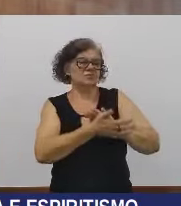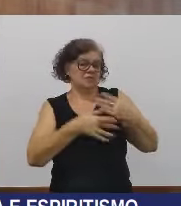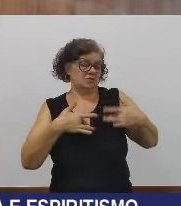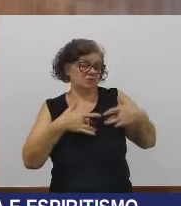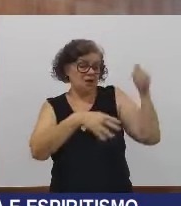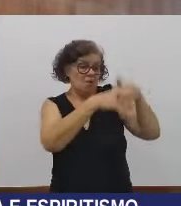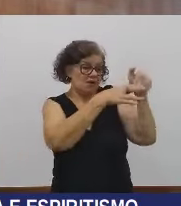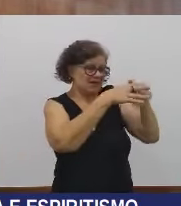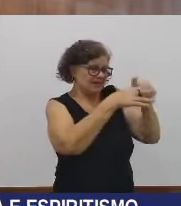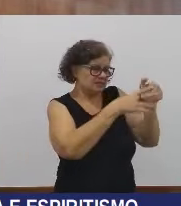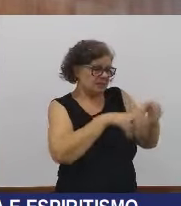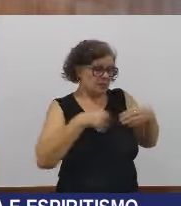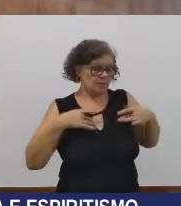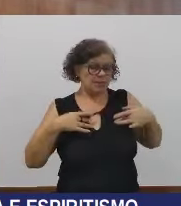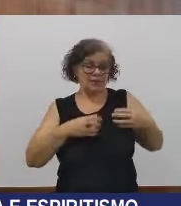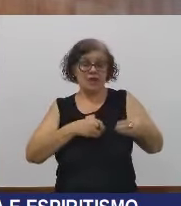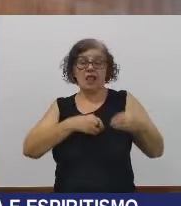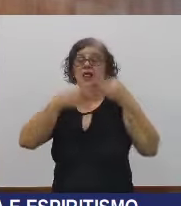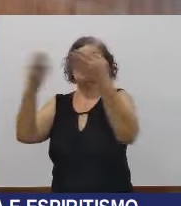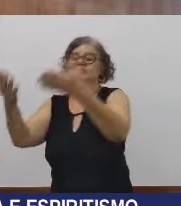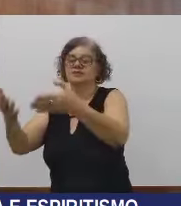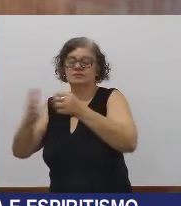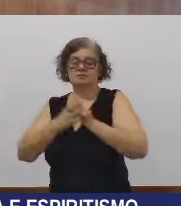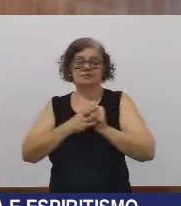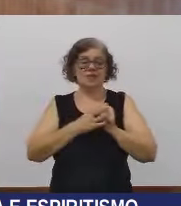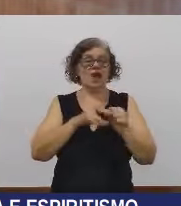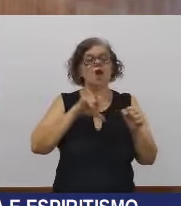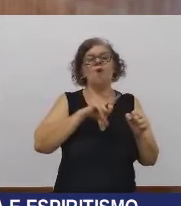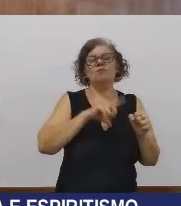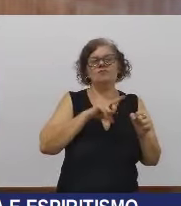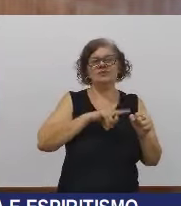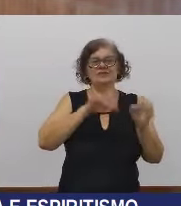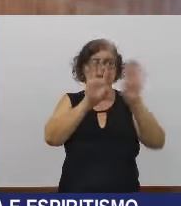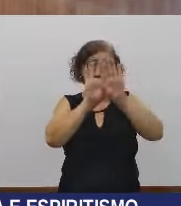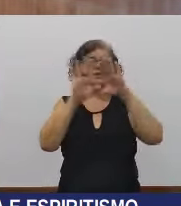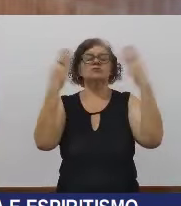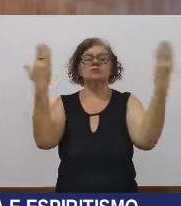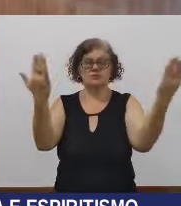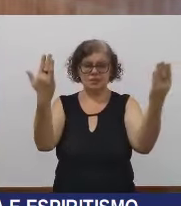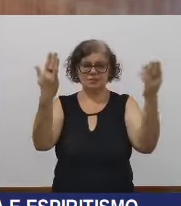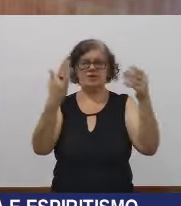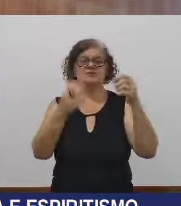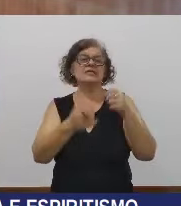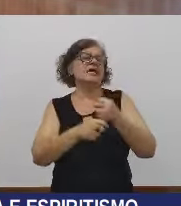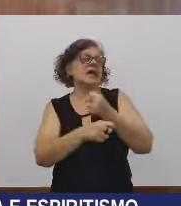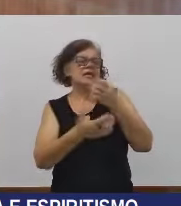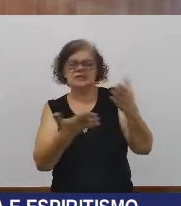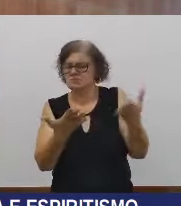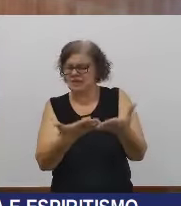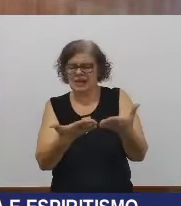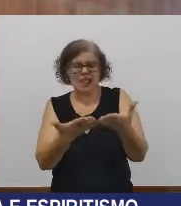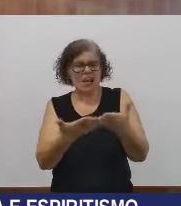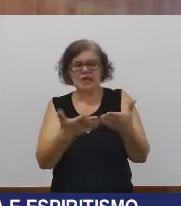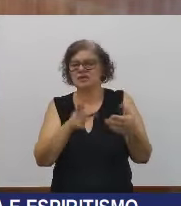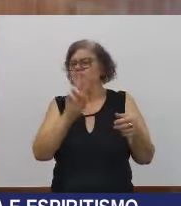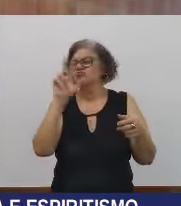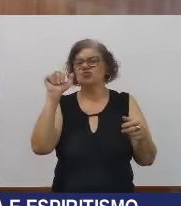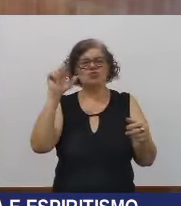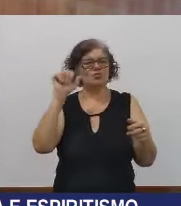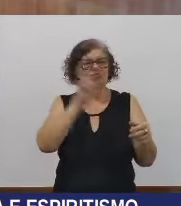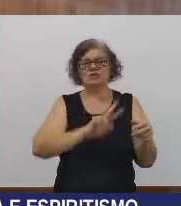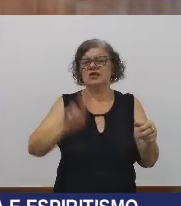Eu tenho medo, se eu perguntasse aqui estatisticamente, quantas baixelas de prata vocês têm nos armários, sem a menor possibilidade